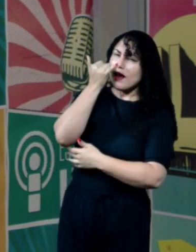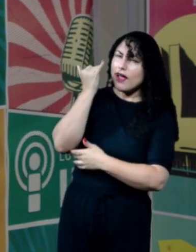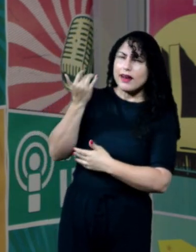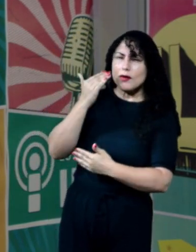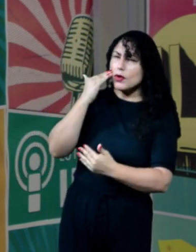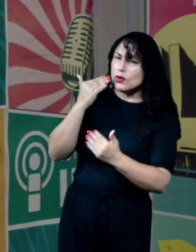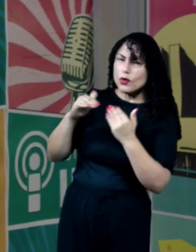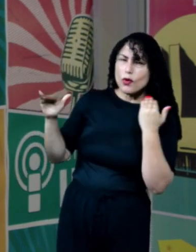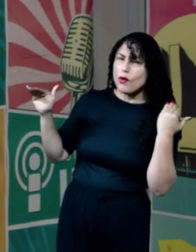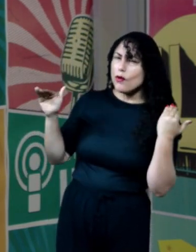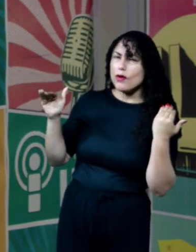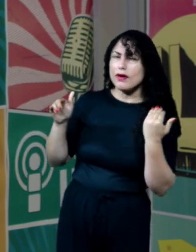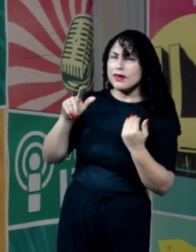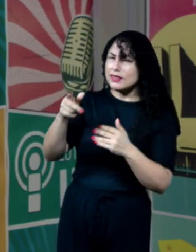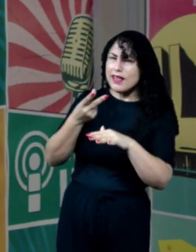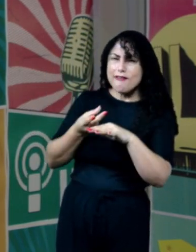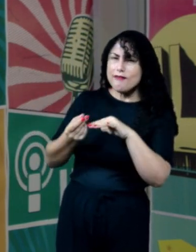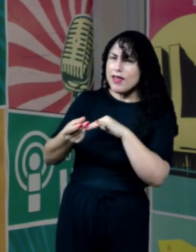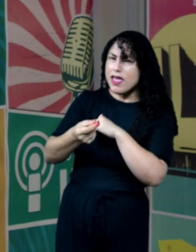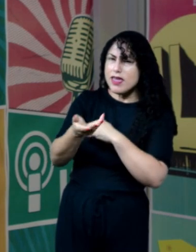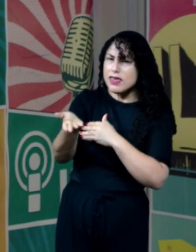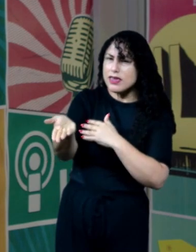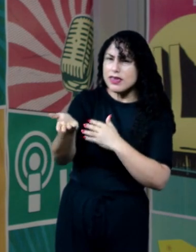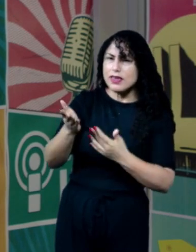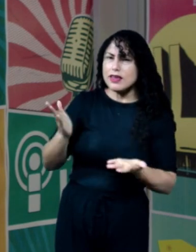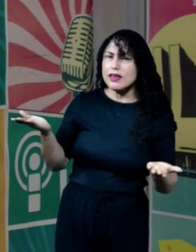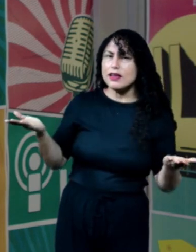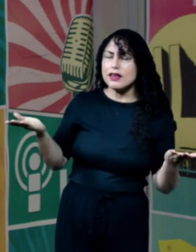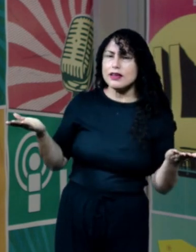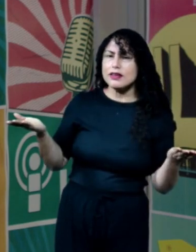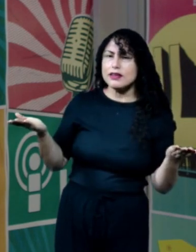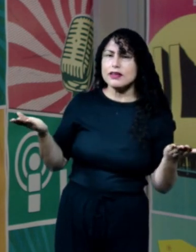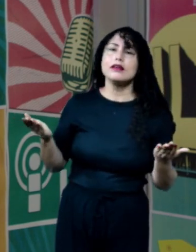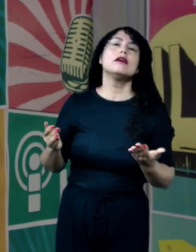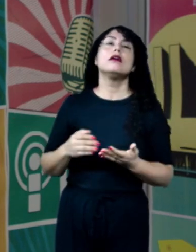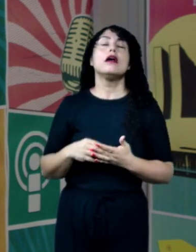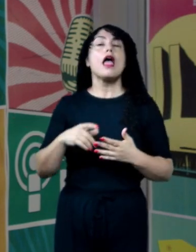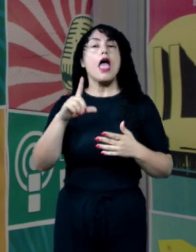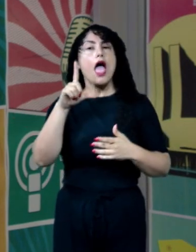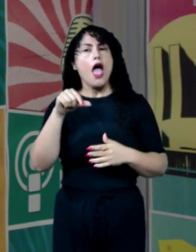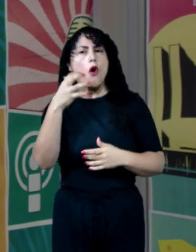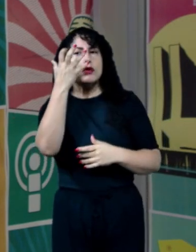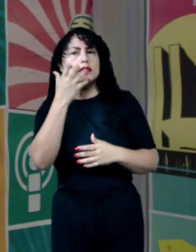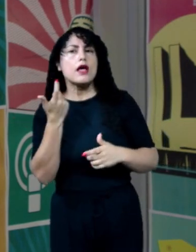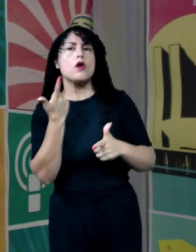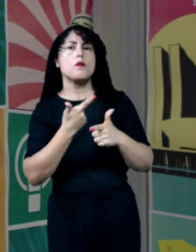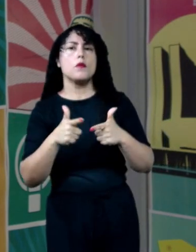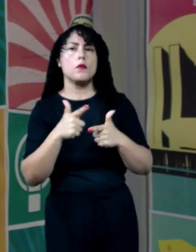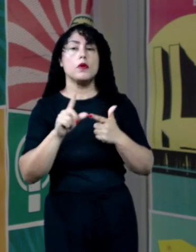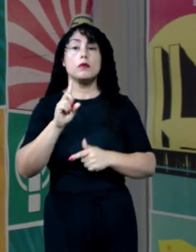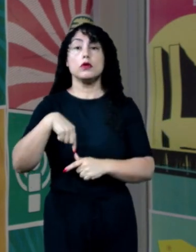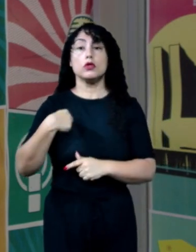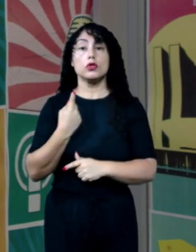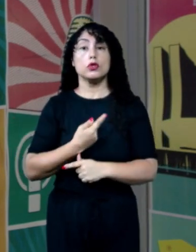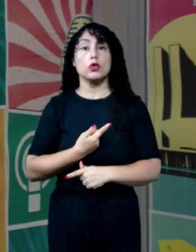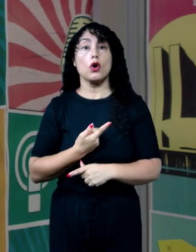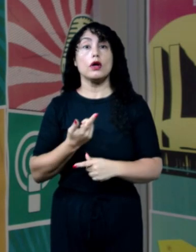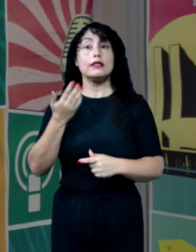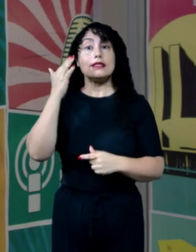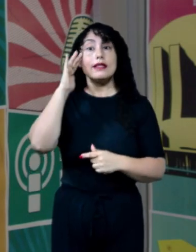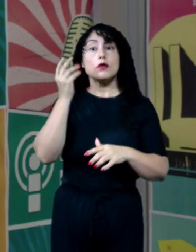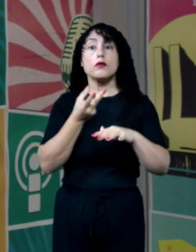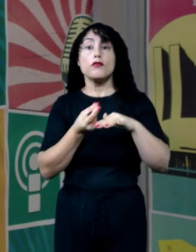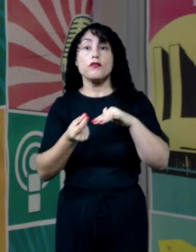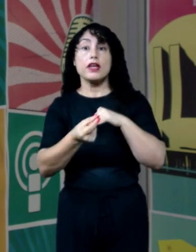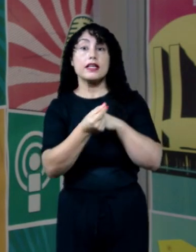com isso, isso é fake. Então, assim, isso é um sério problema, porque a gente acaba entendendo fake news como se